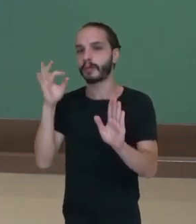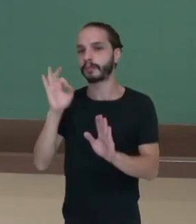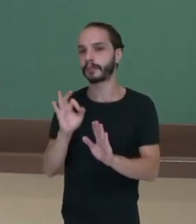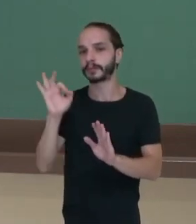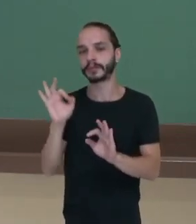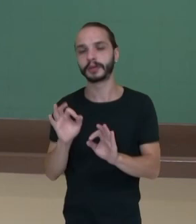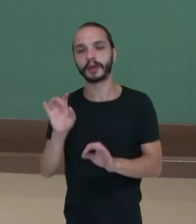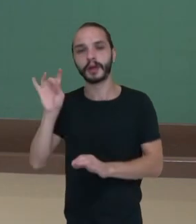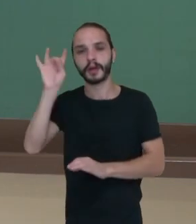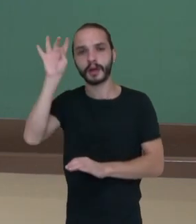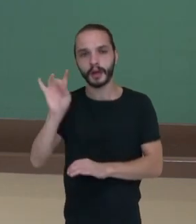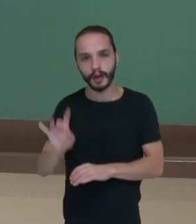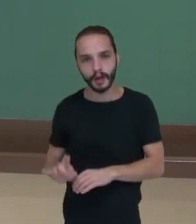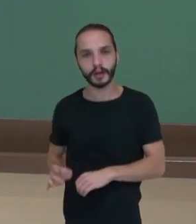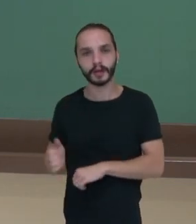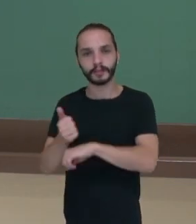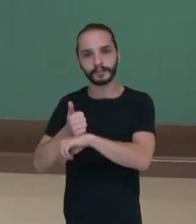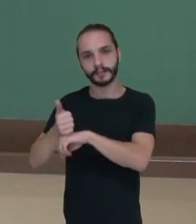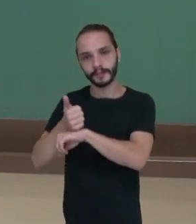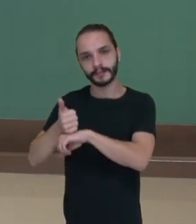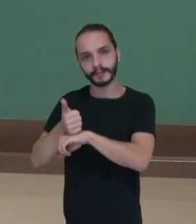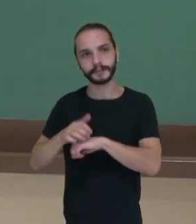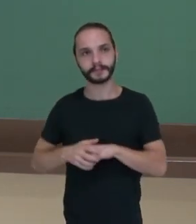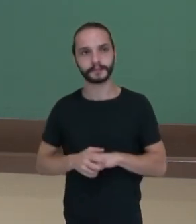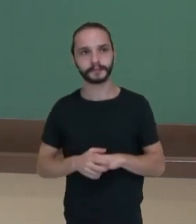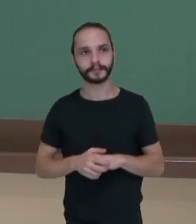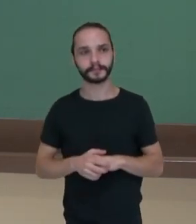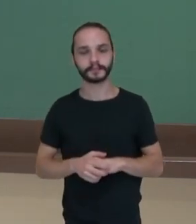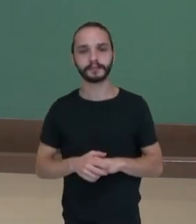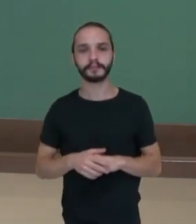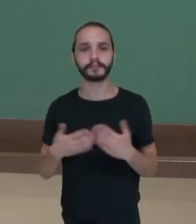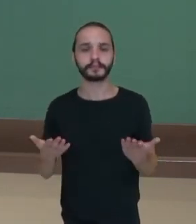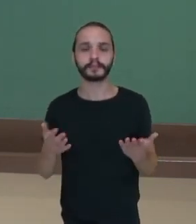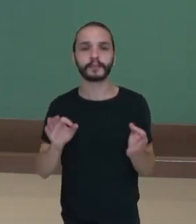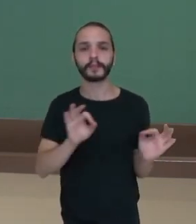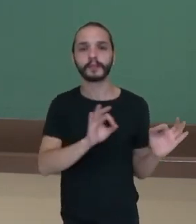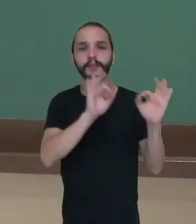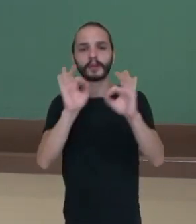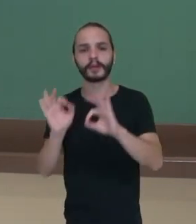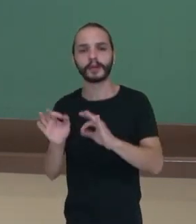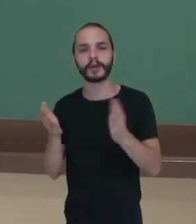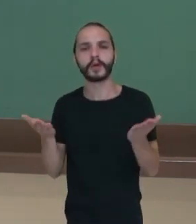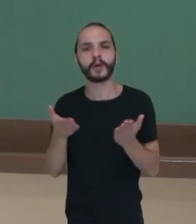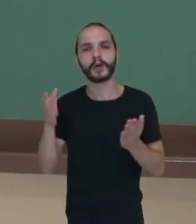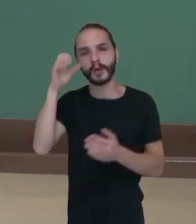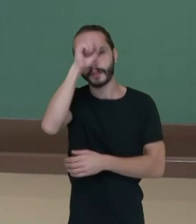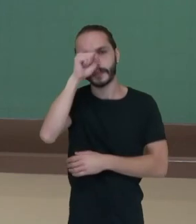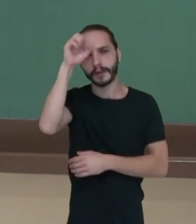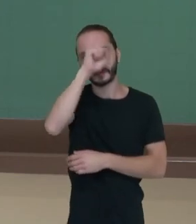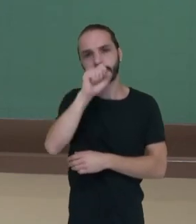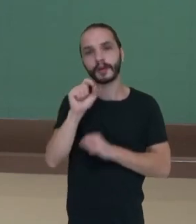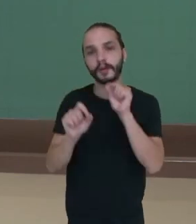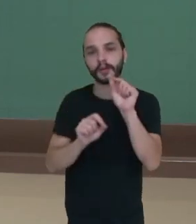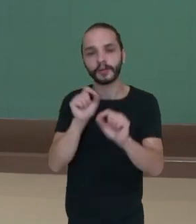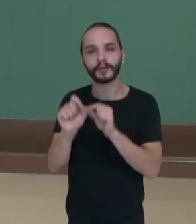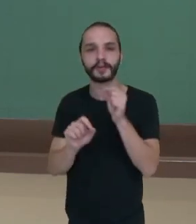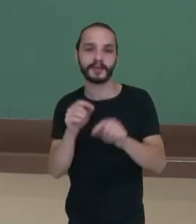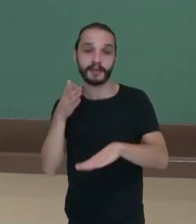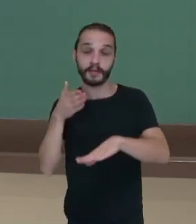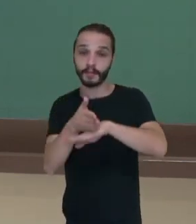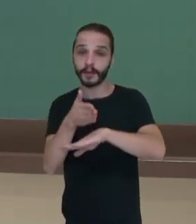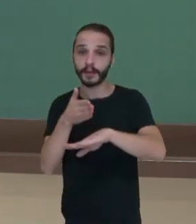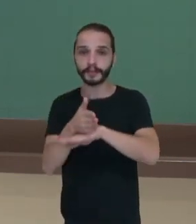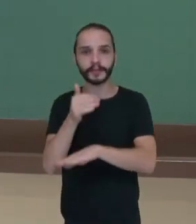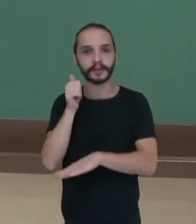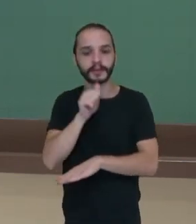cada uma dessas profissões que nós apresentamos. E retomando um pouquinho o que nós desenvolvemos na aula de hoje, sobre a participação da mulher